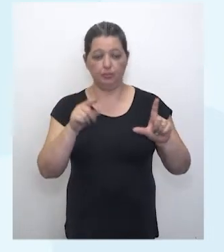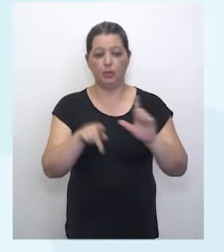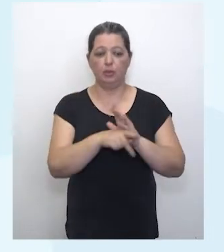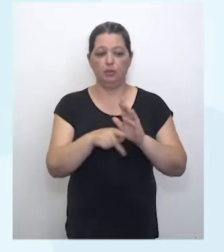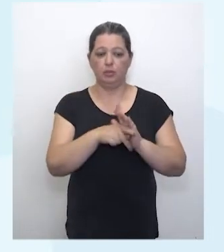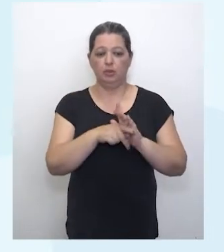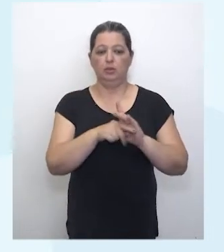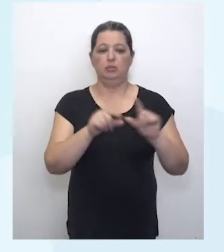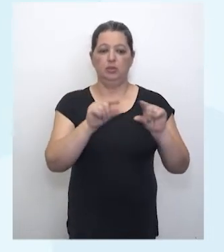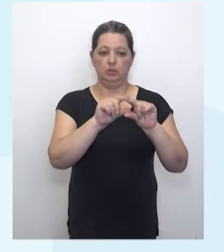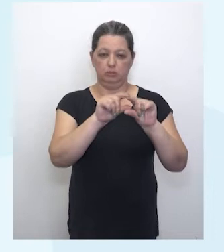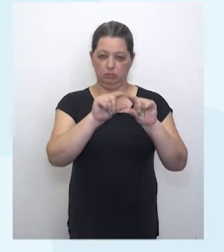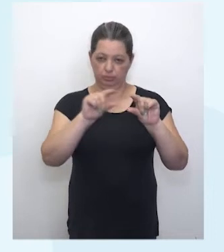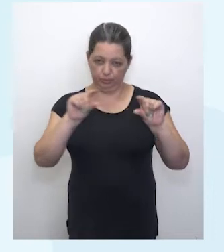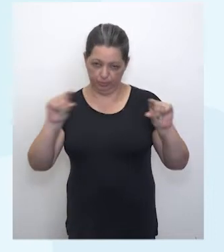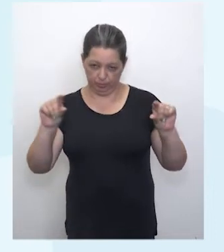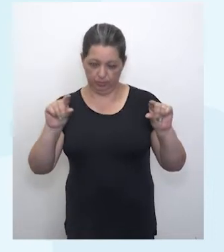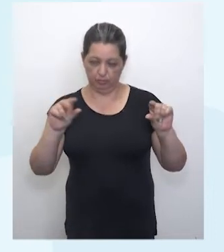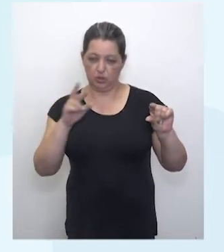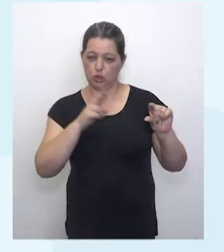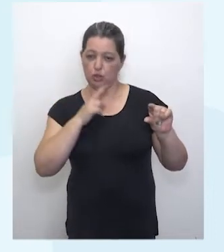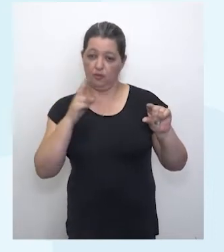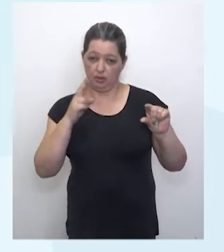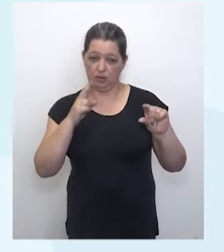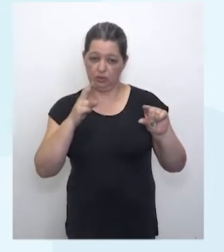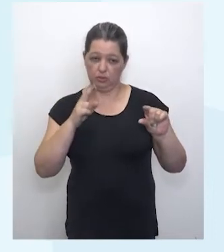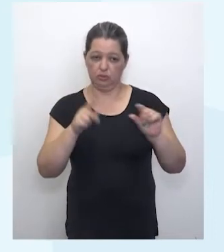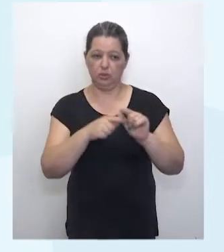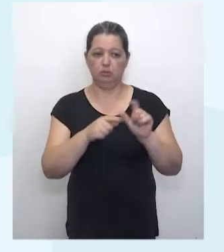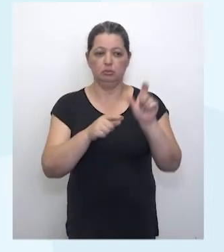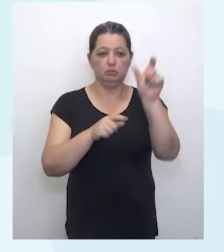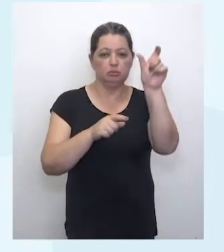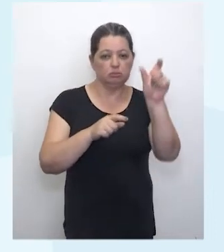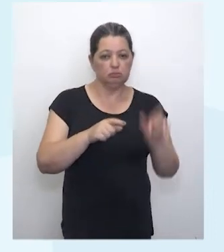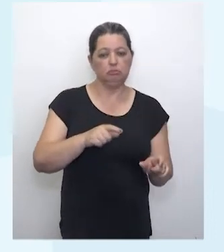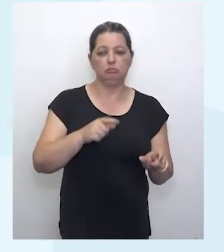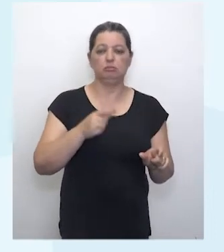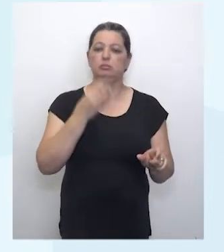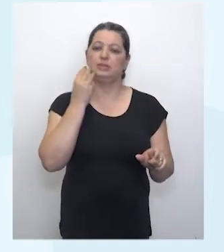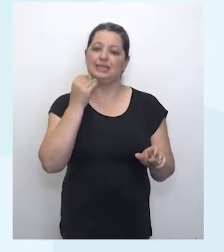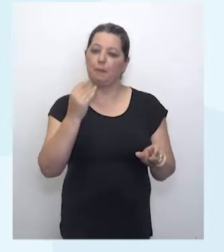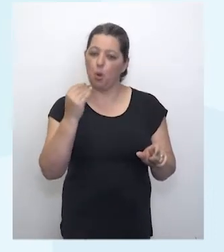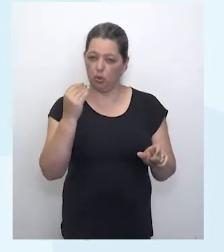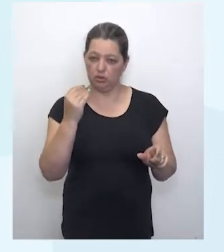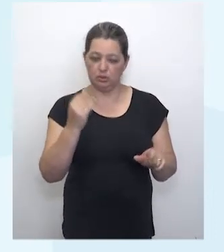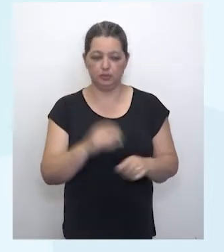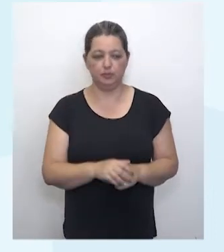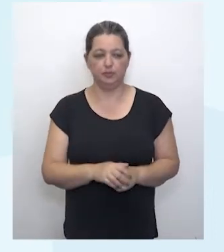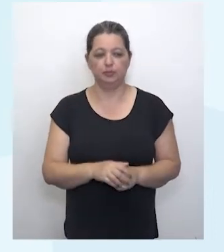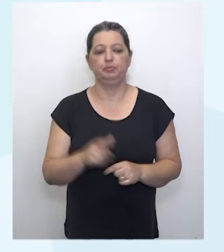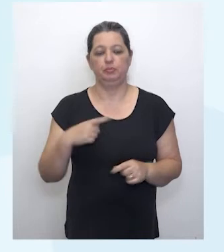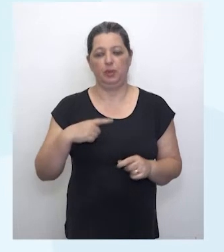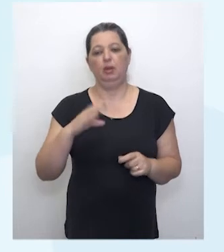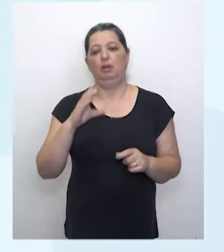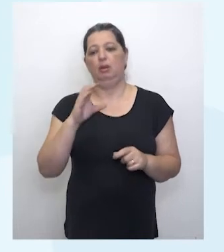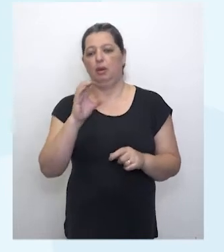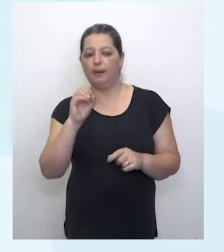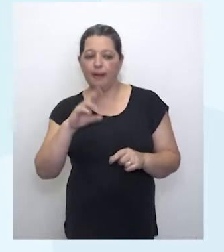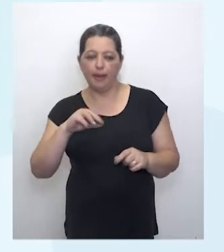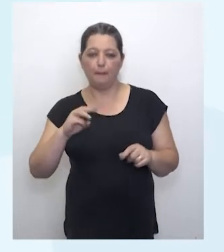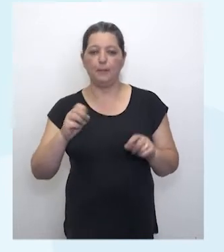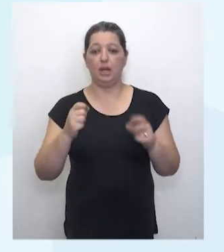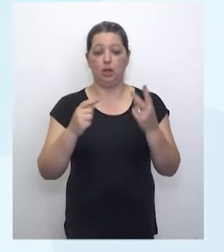horizontal, os sorvetes e na linha vertical, os sabores. Então, nós temos creme, tem